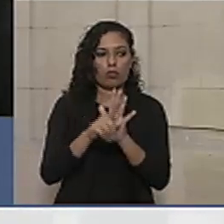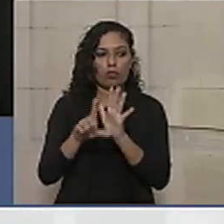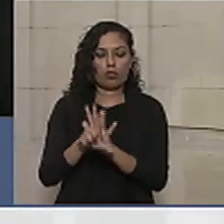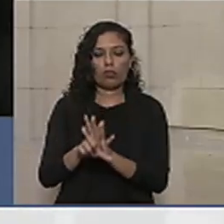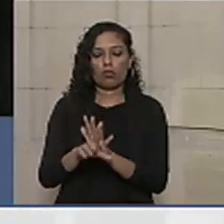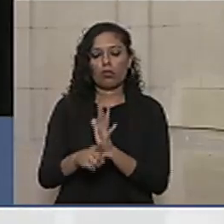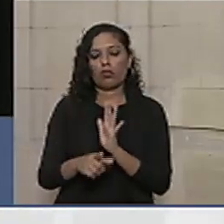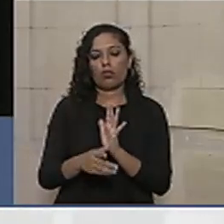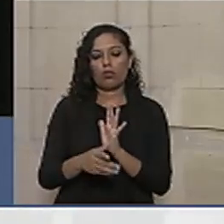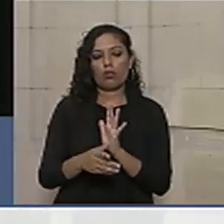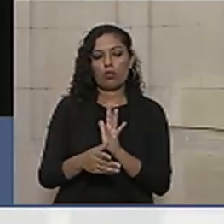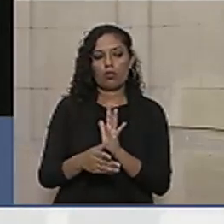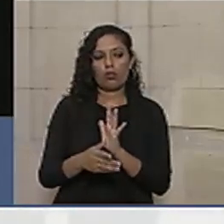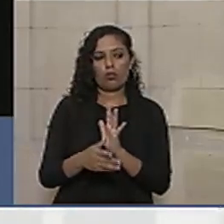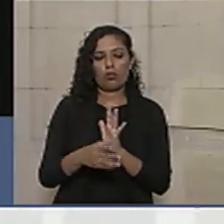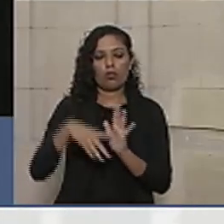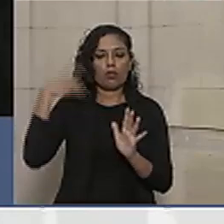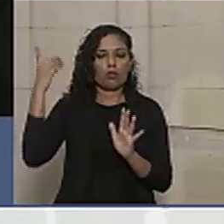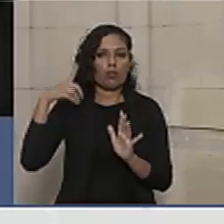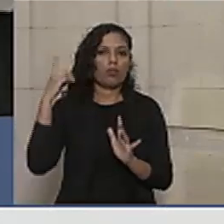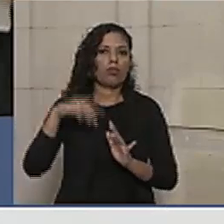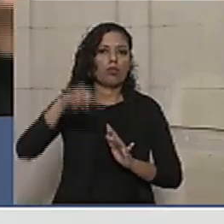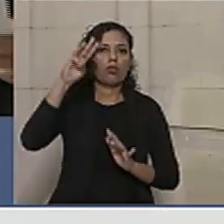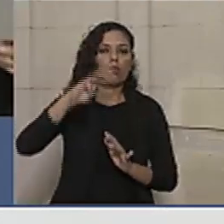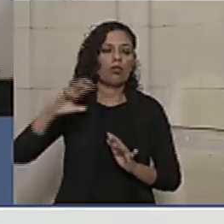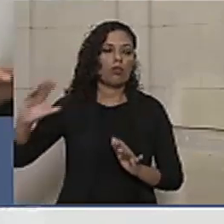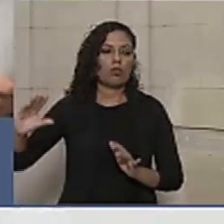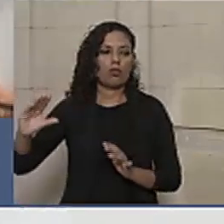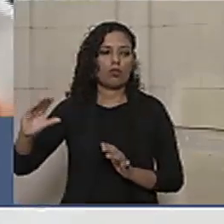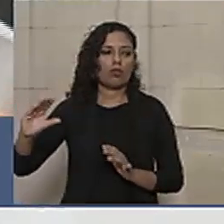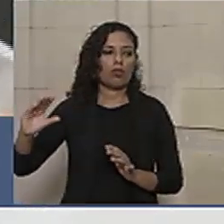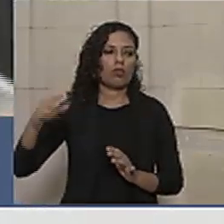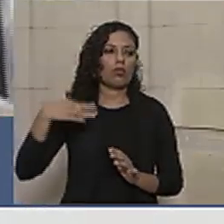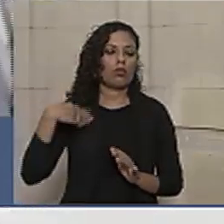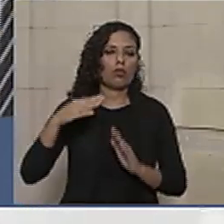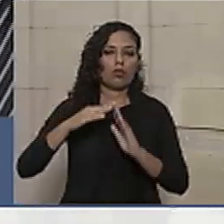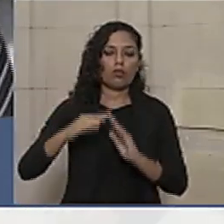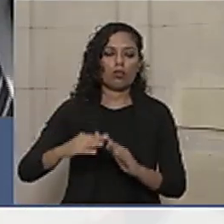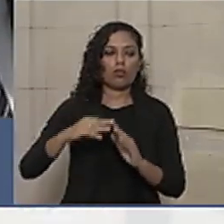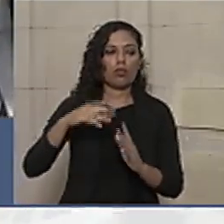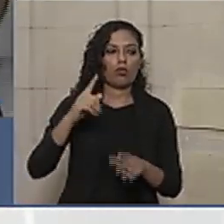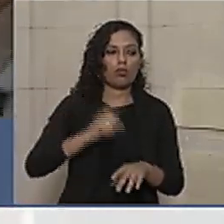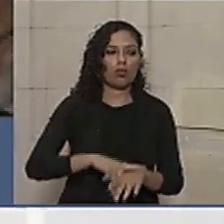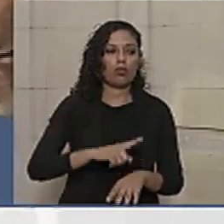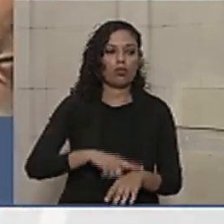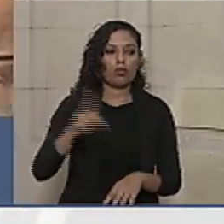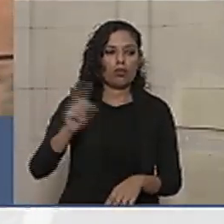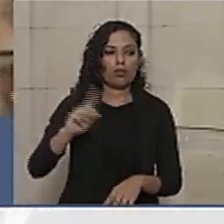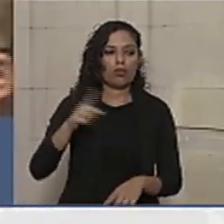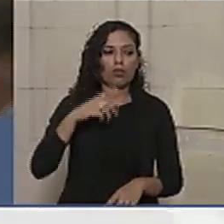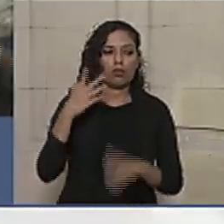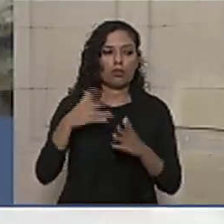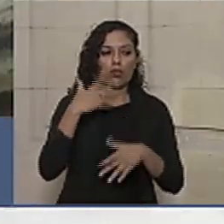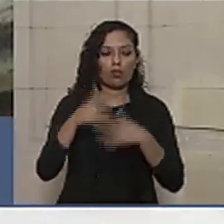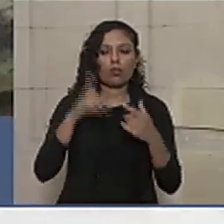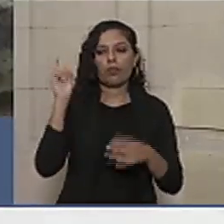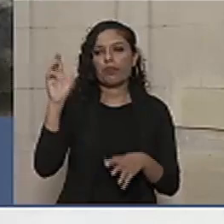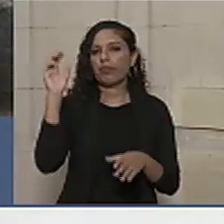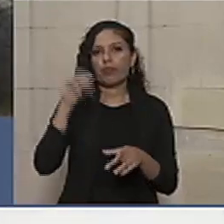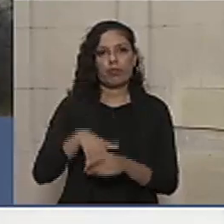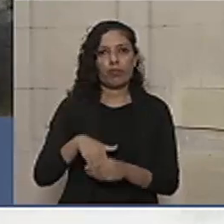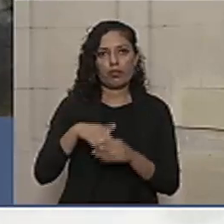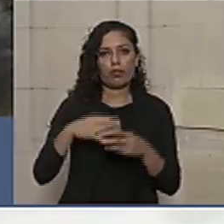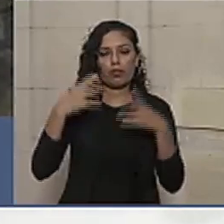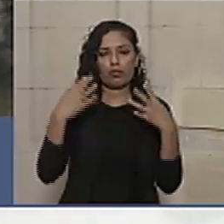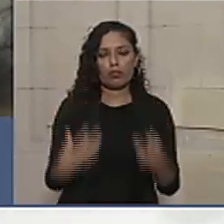anterior do Valdec, eu não pedi na hora, só para apoiar o projeto, dizer que eu votei